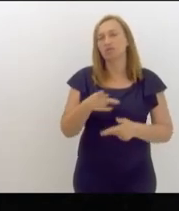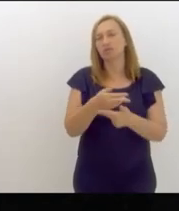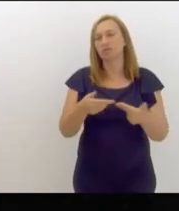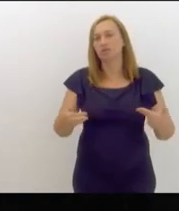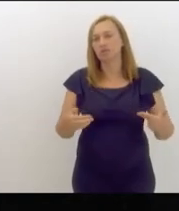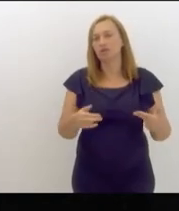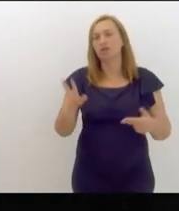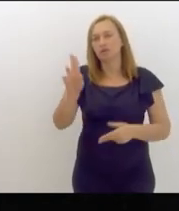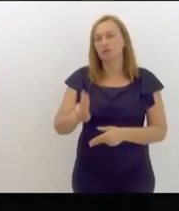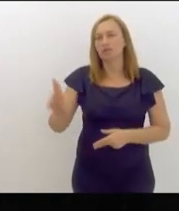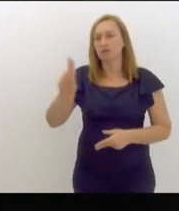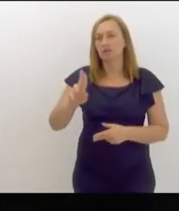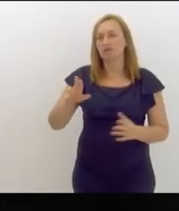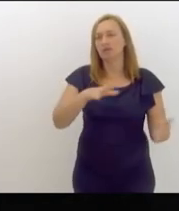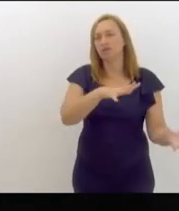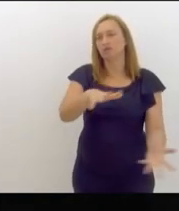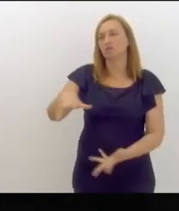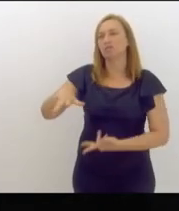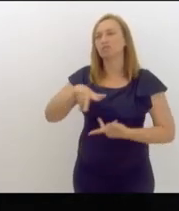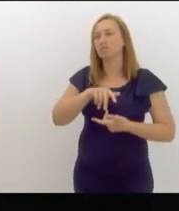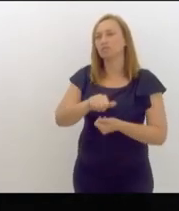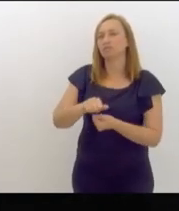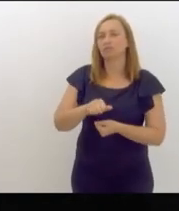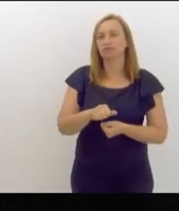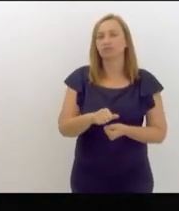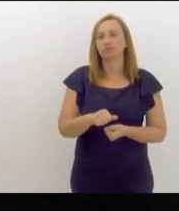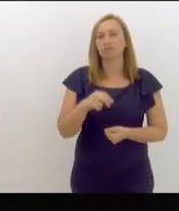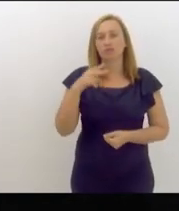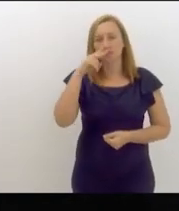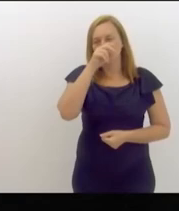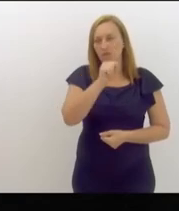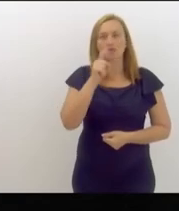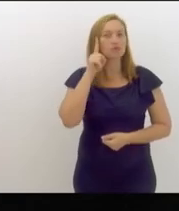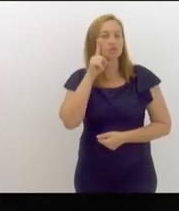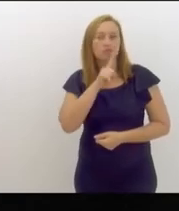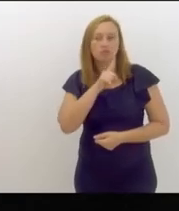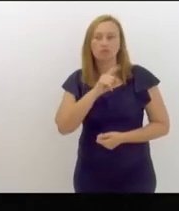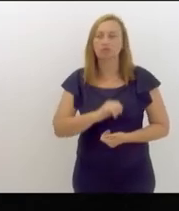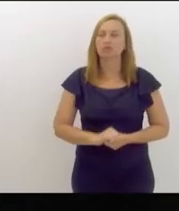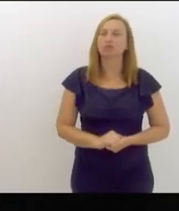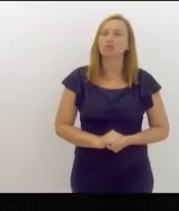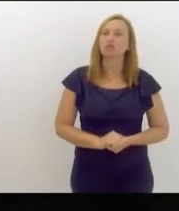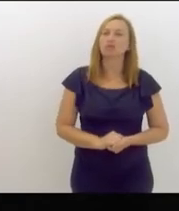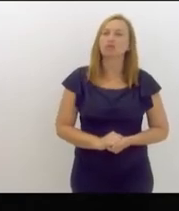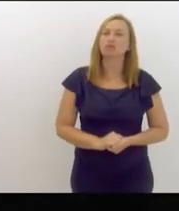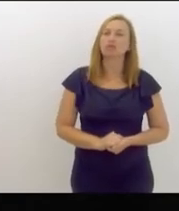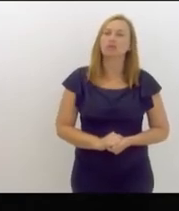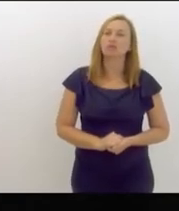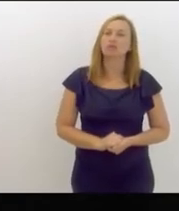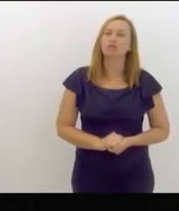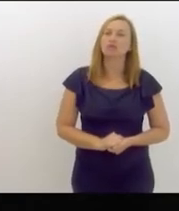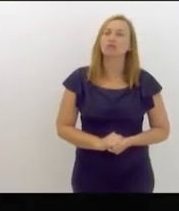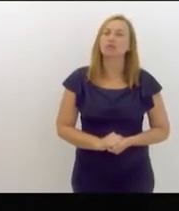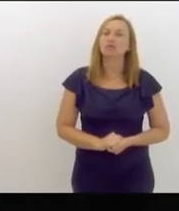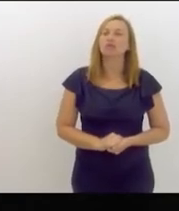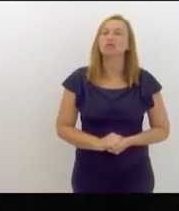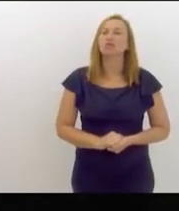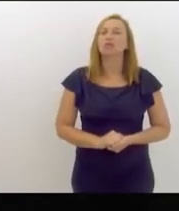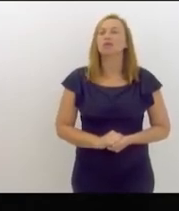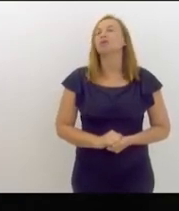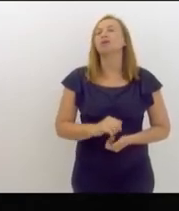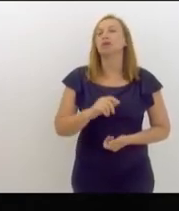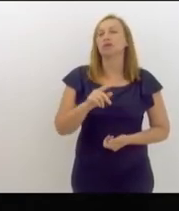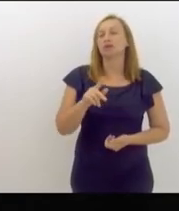universidades mundo afora Universidade tão forte nos Estados Unidos Universidade da Pensilvânia nos Estados Unidos Universidade